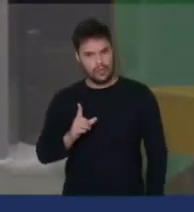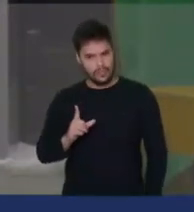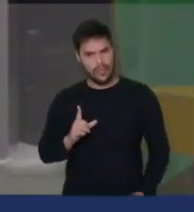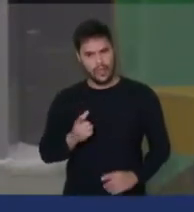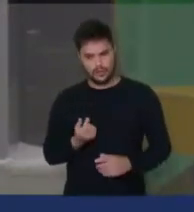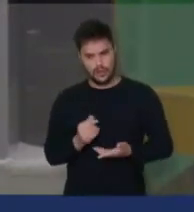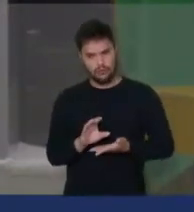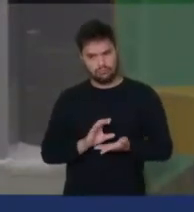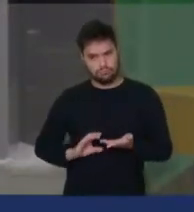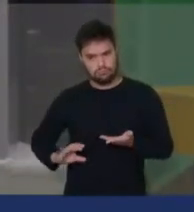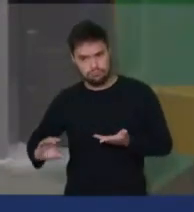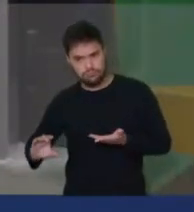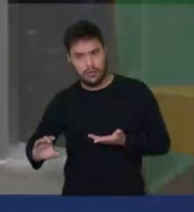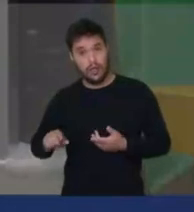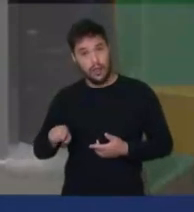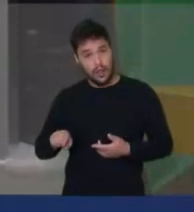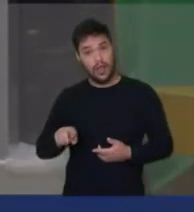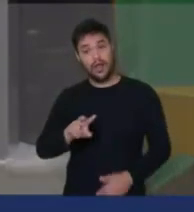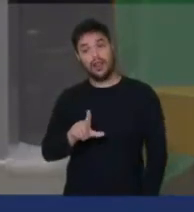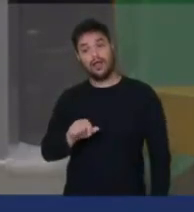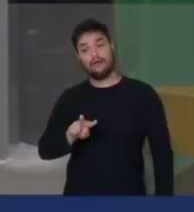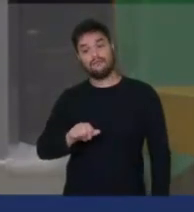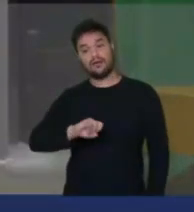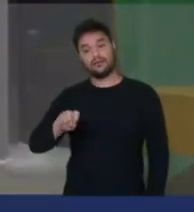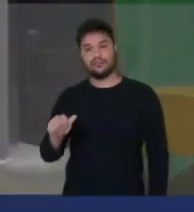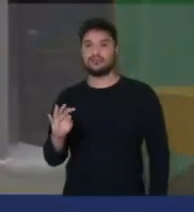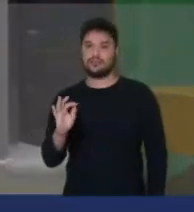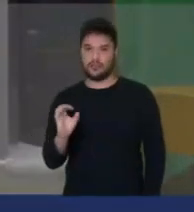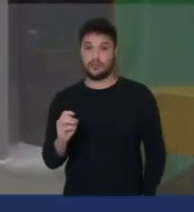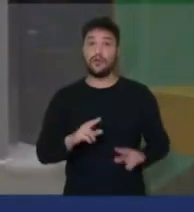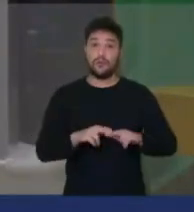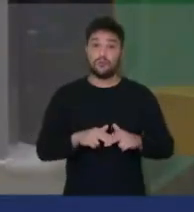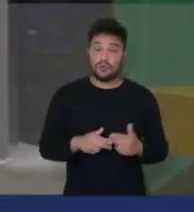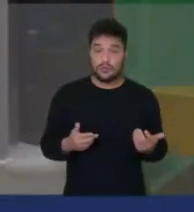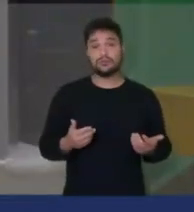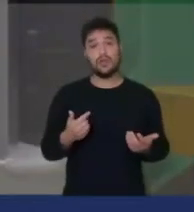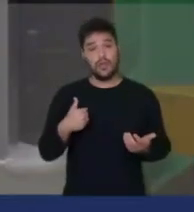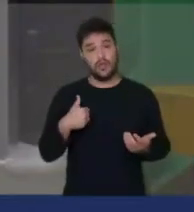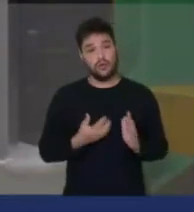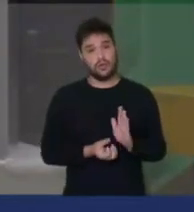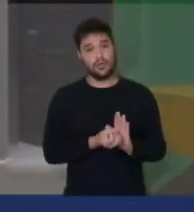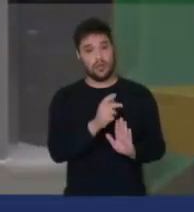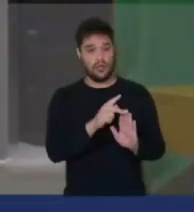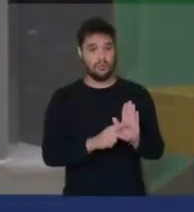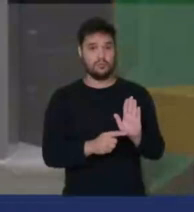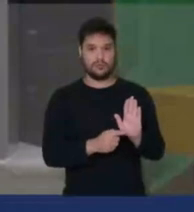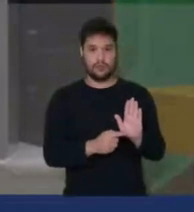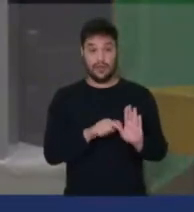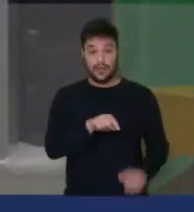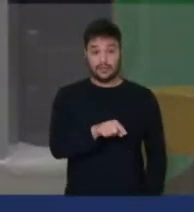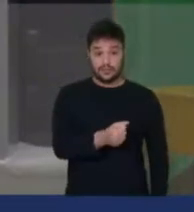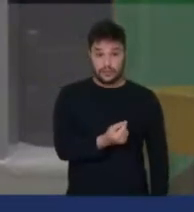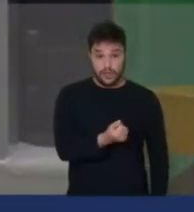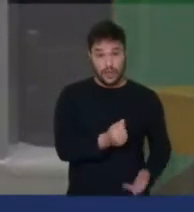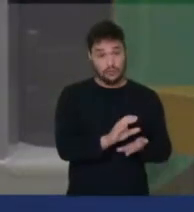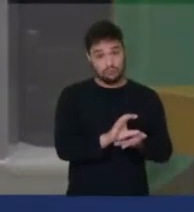recursos por parte, na época, da Lava Jato. Então, é óbvio, por isso exatamente eu apresentei esse projeto, que esse recurso tem que ter uma destinação no